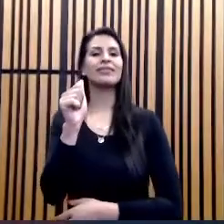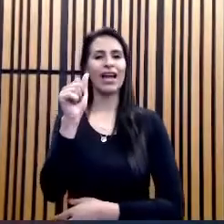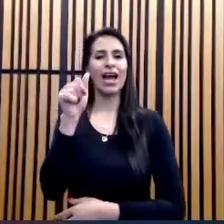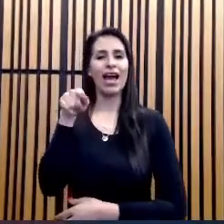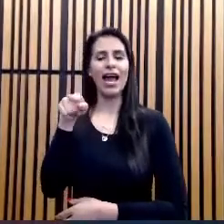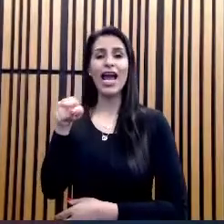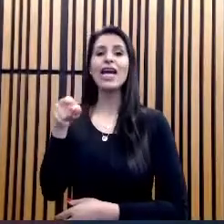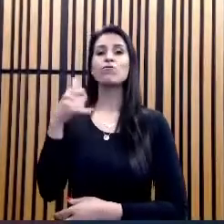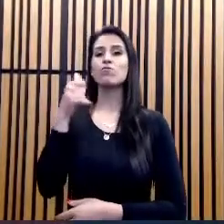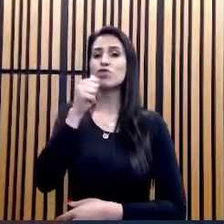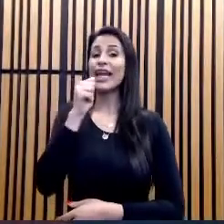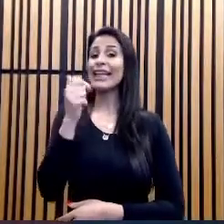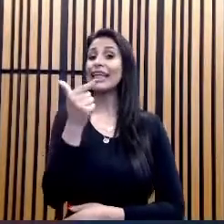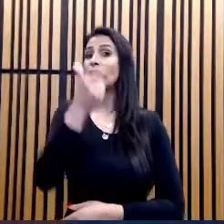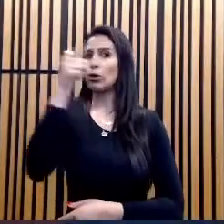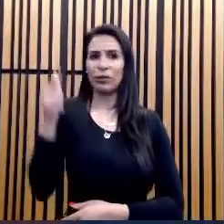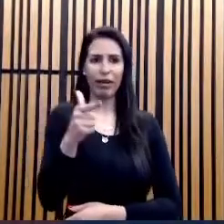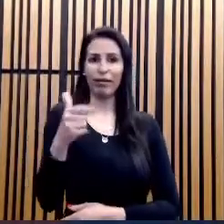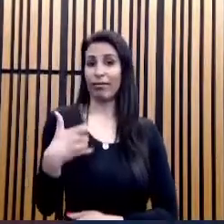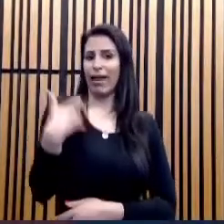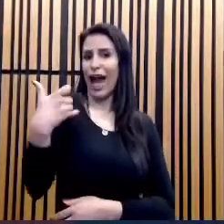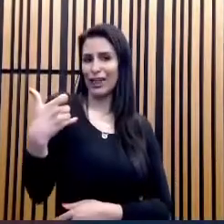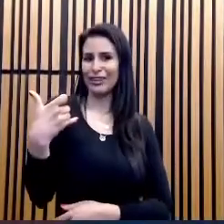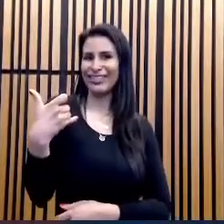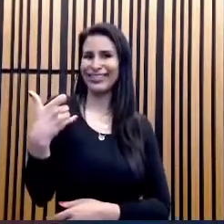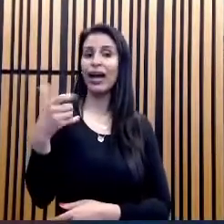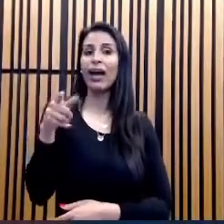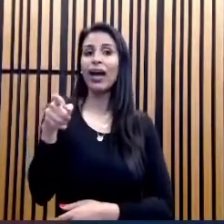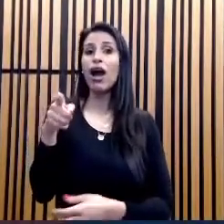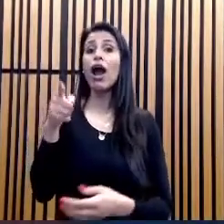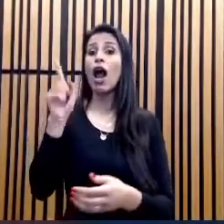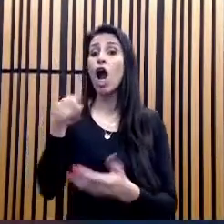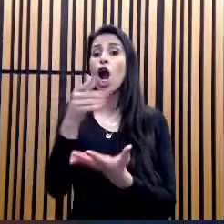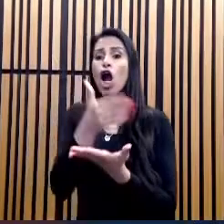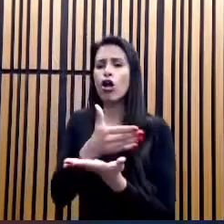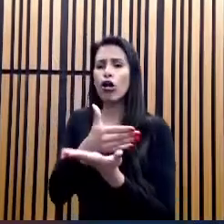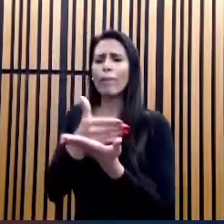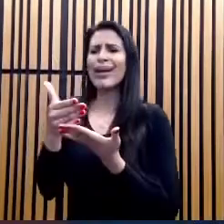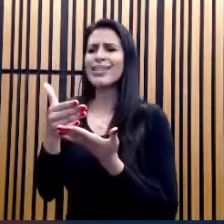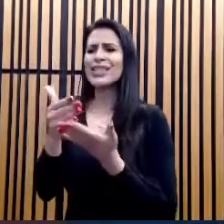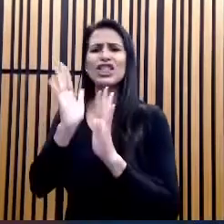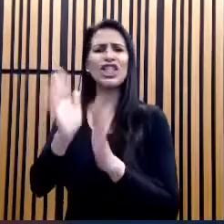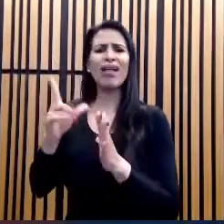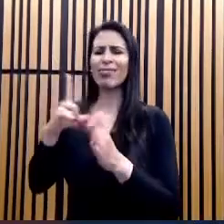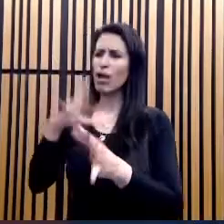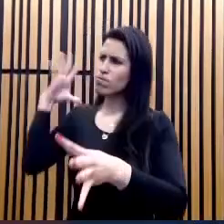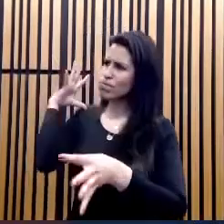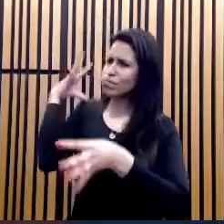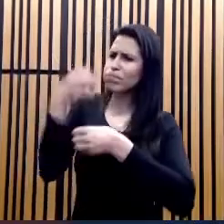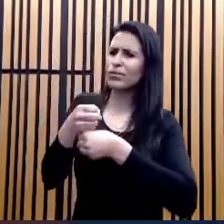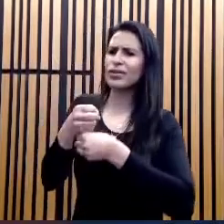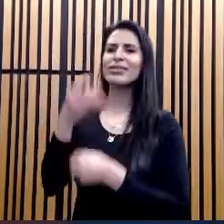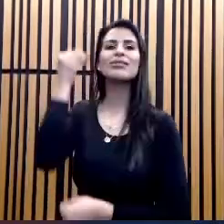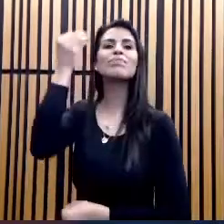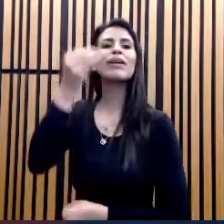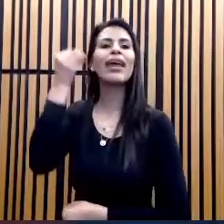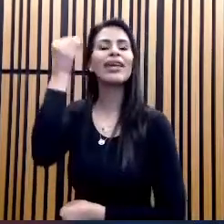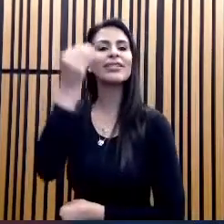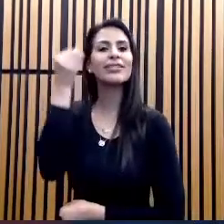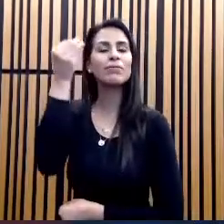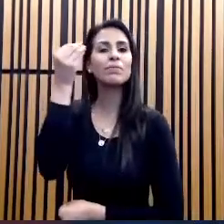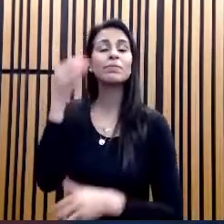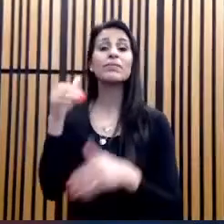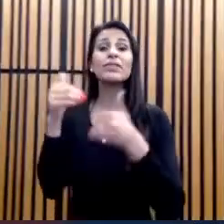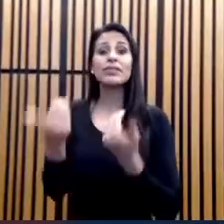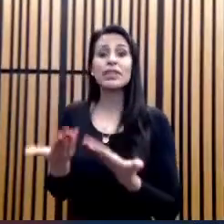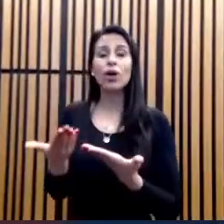mulher sem idade, começar, ela já vai começar com uma super bagagem. Então, ela começa do ponto da